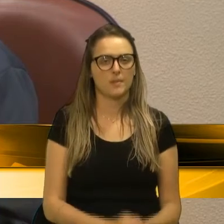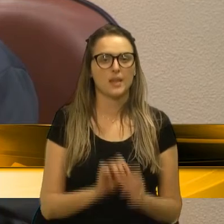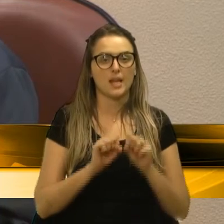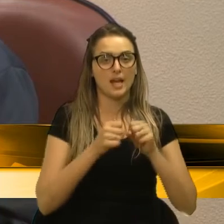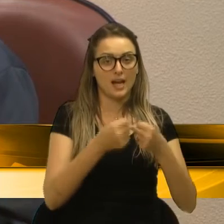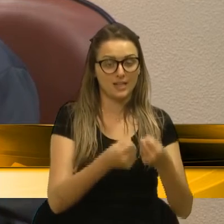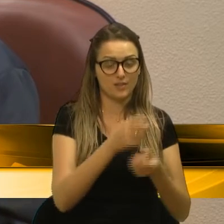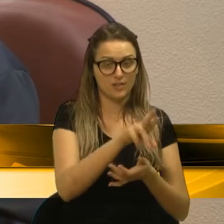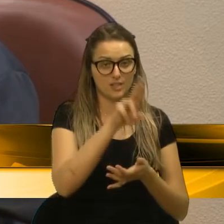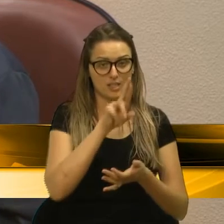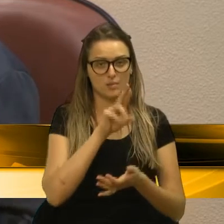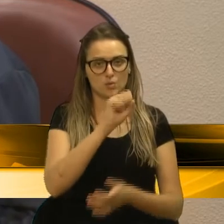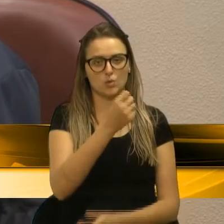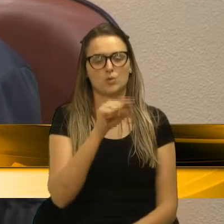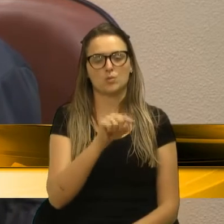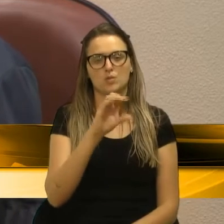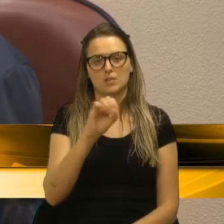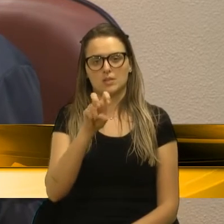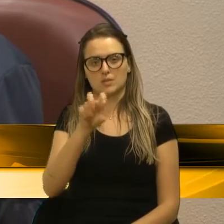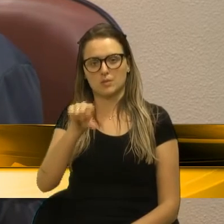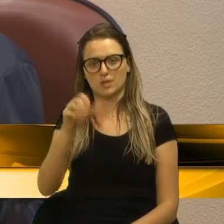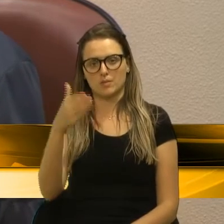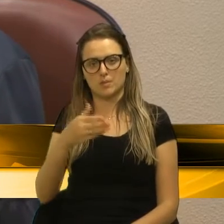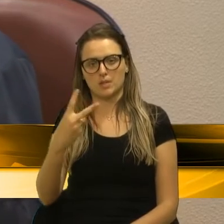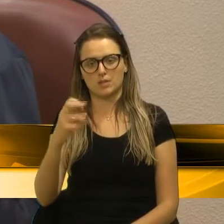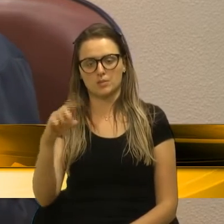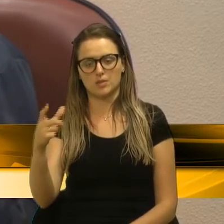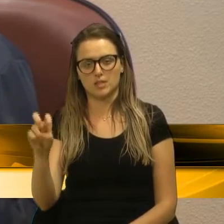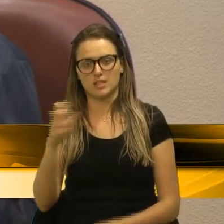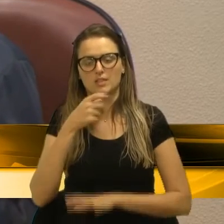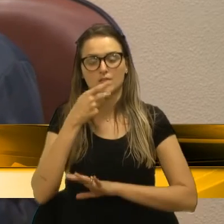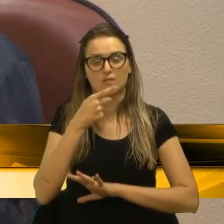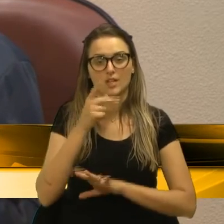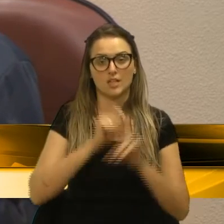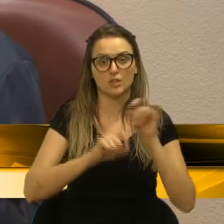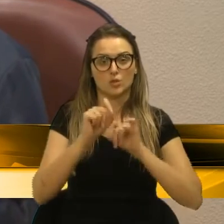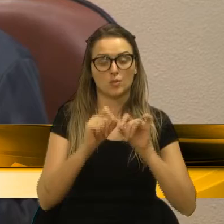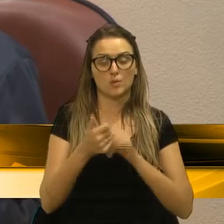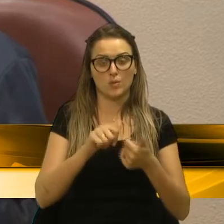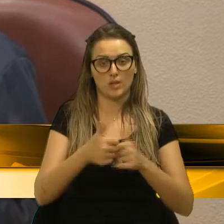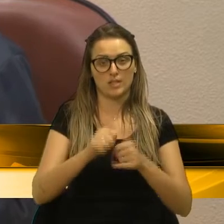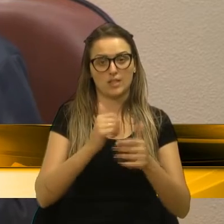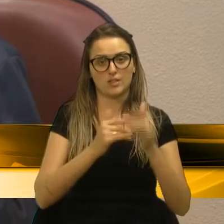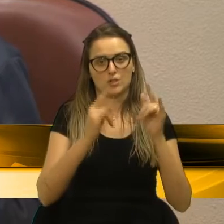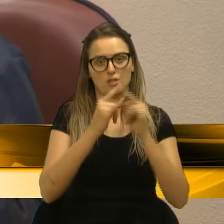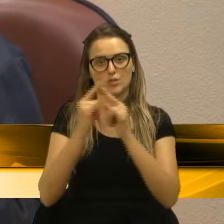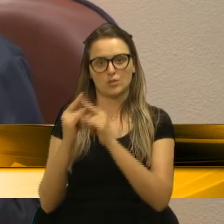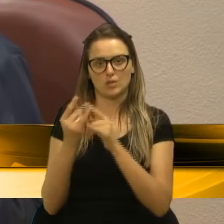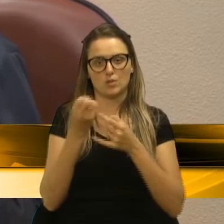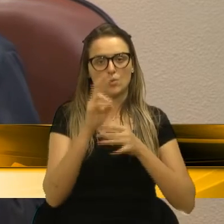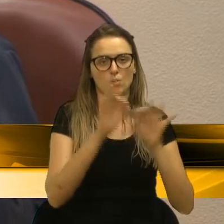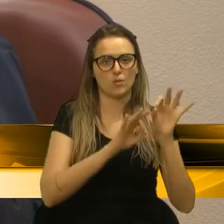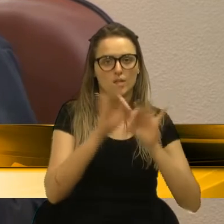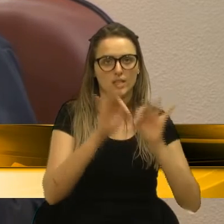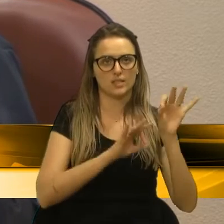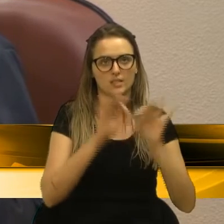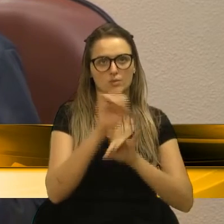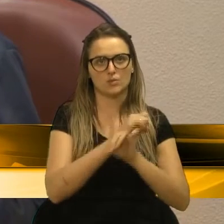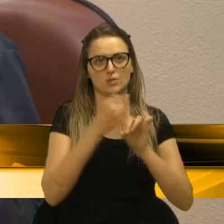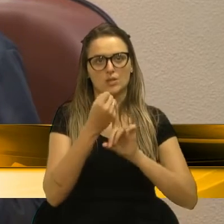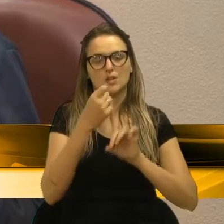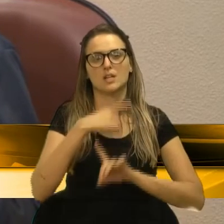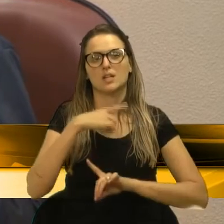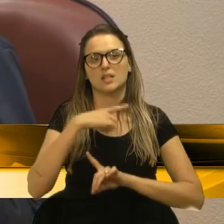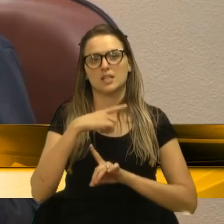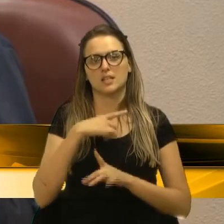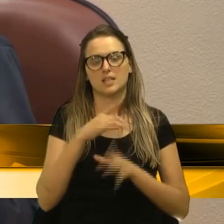que a Lei Municipal 8.059/2015 dispõe sobre a qualificação de entidades como organizações sociais, sustentando que teria